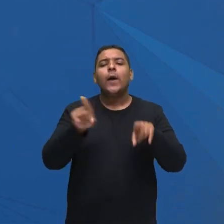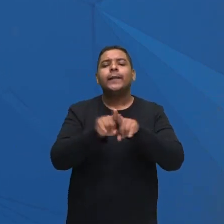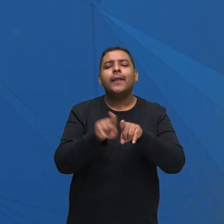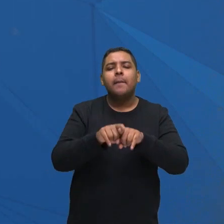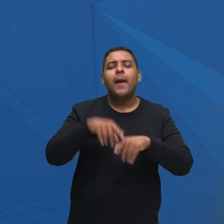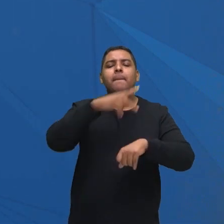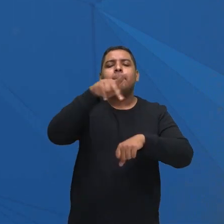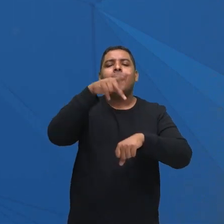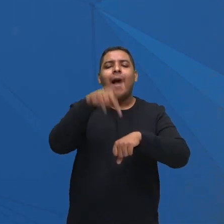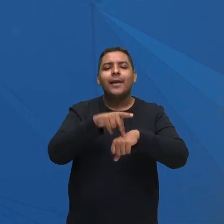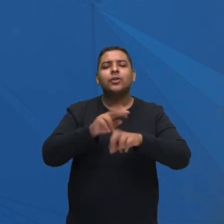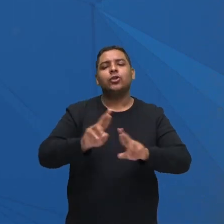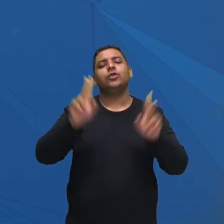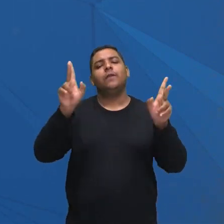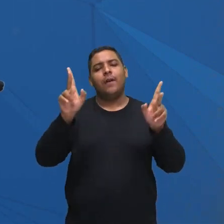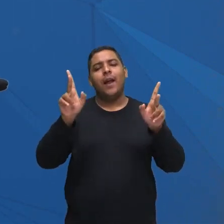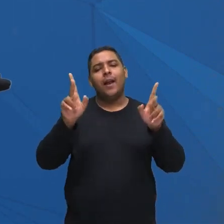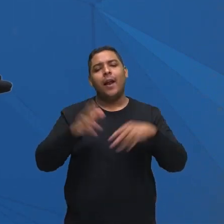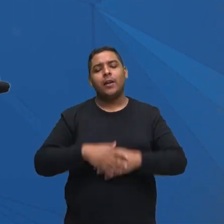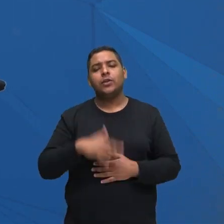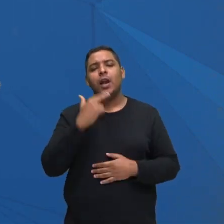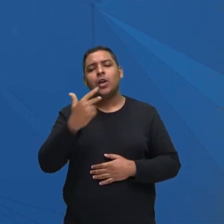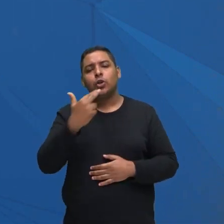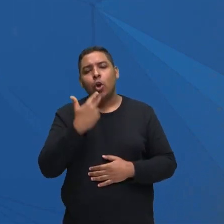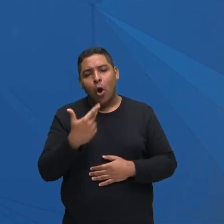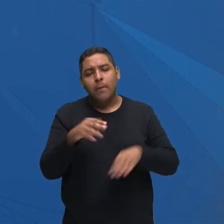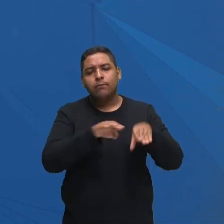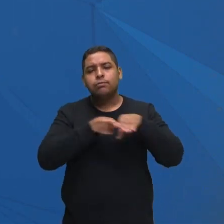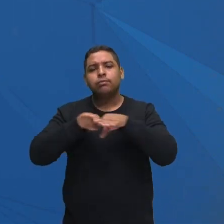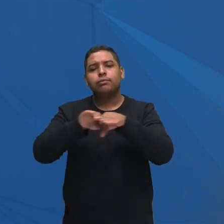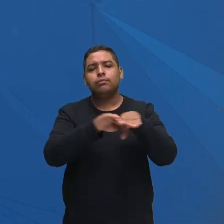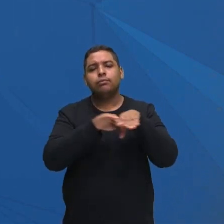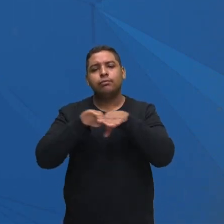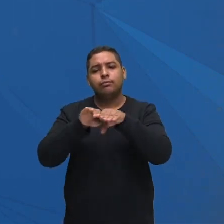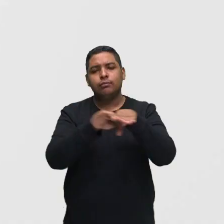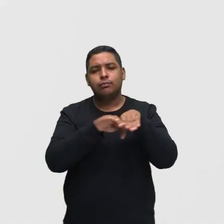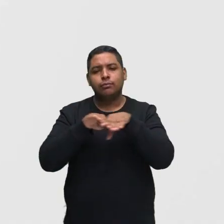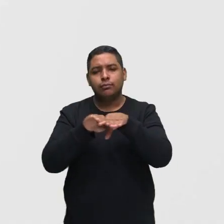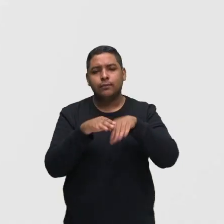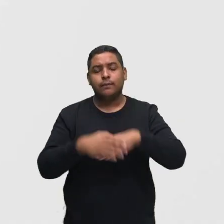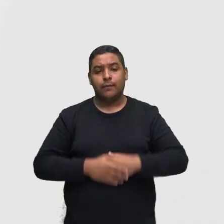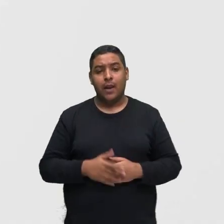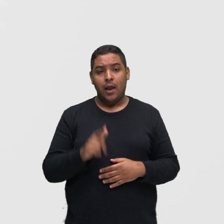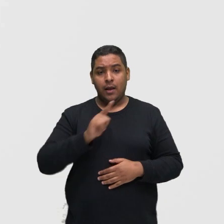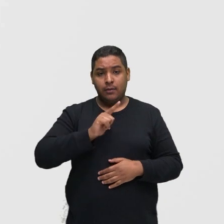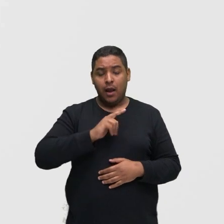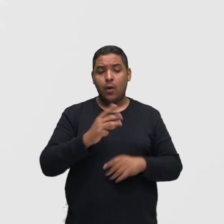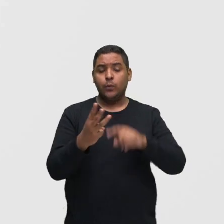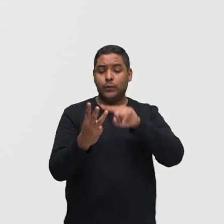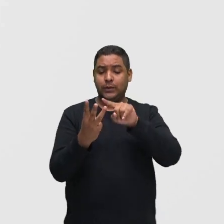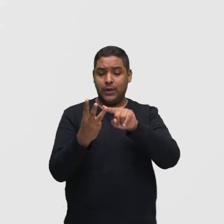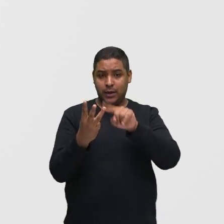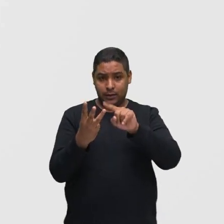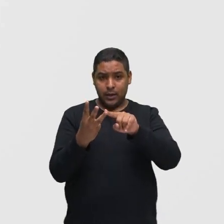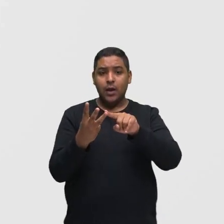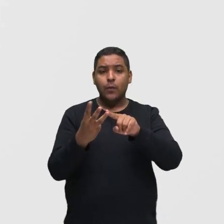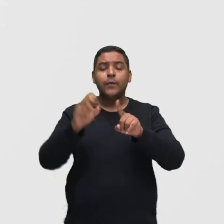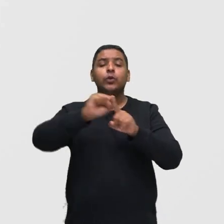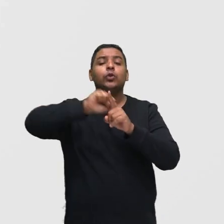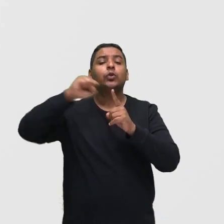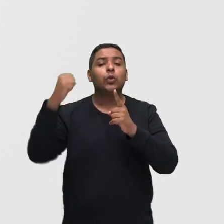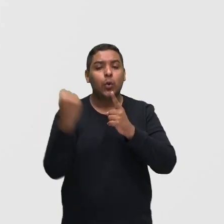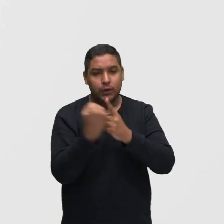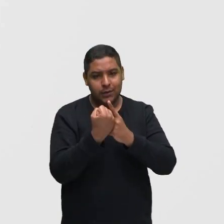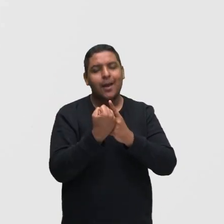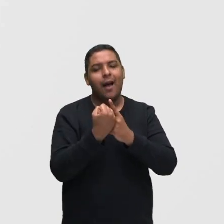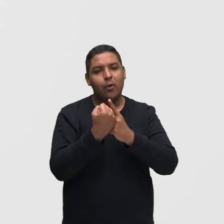países diferentes que falam o mesmo idioma. E a gente tem um terceiro tipo, olha só que legal, que é o social. Essa